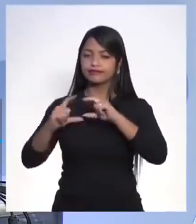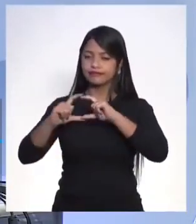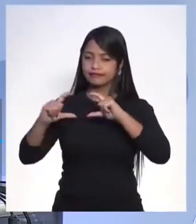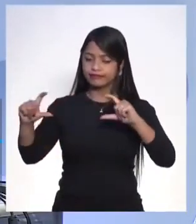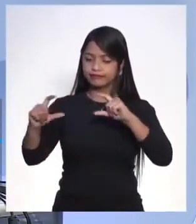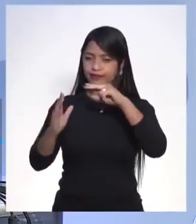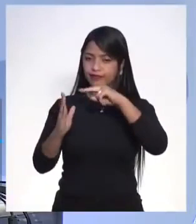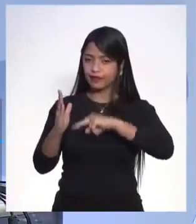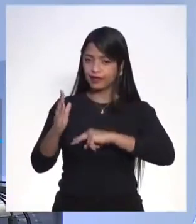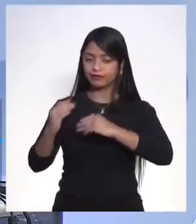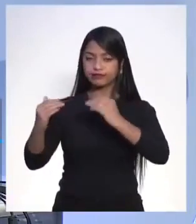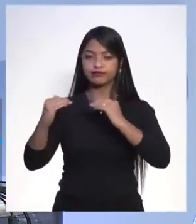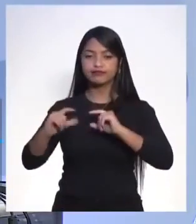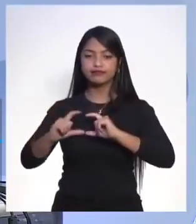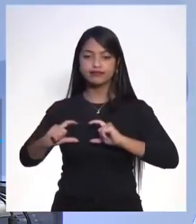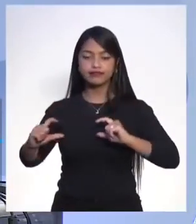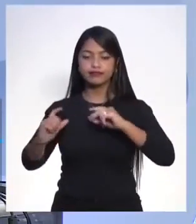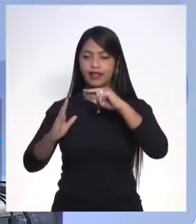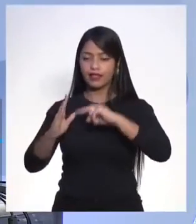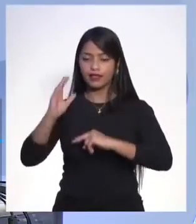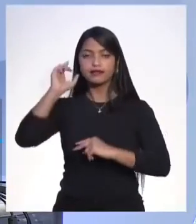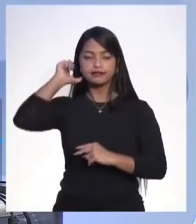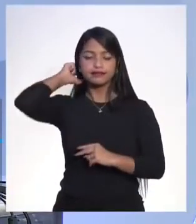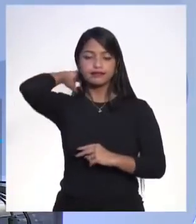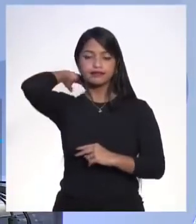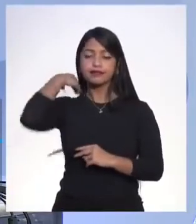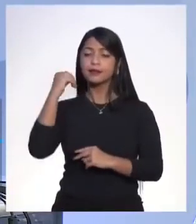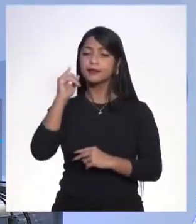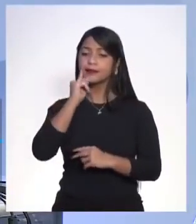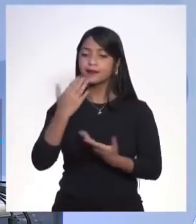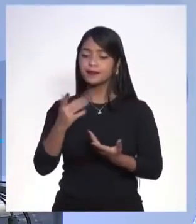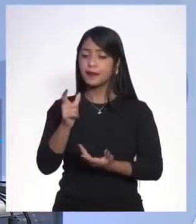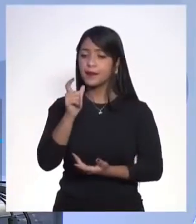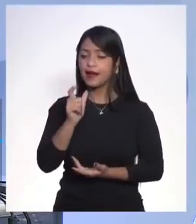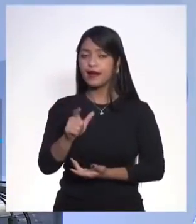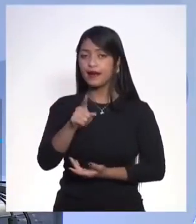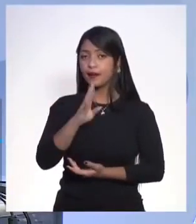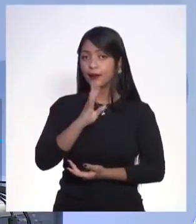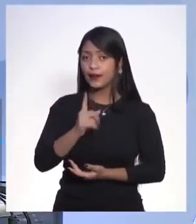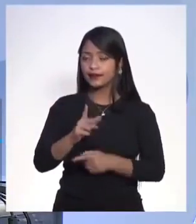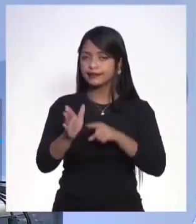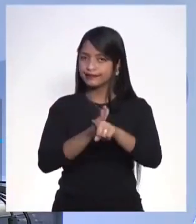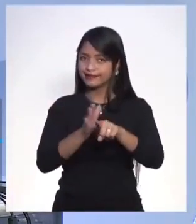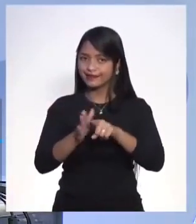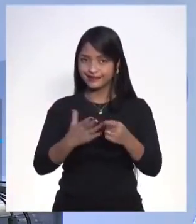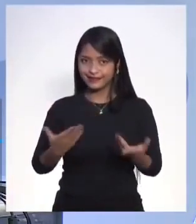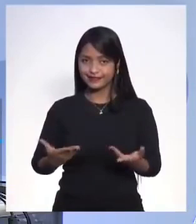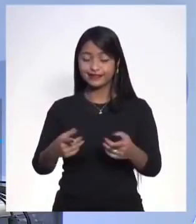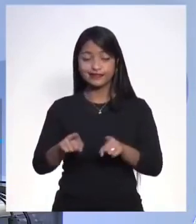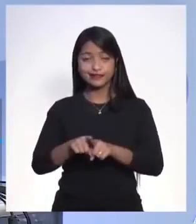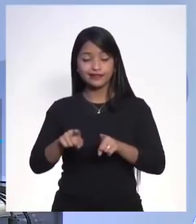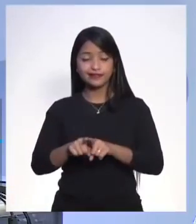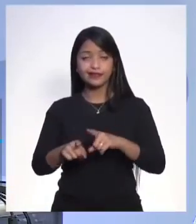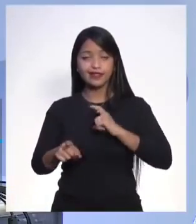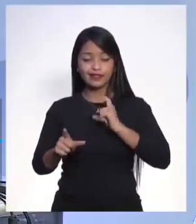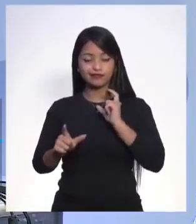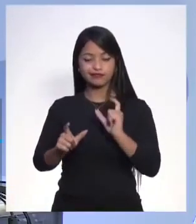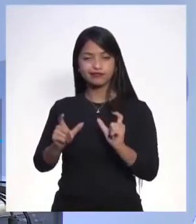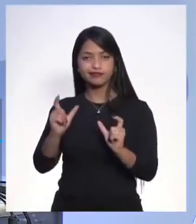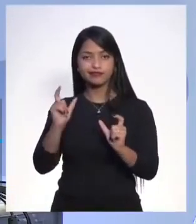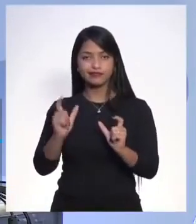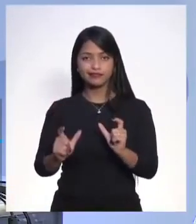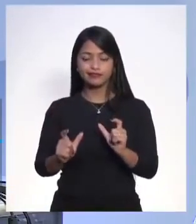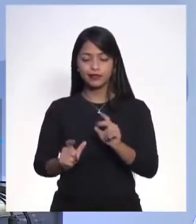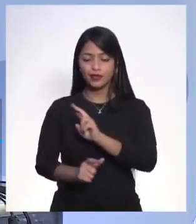parte, né? Quais palavras vocês, de repente, desconhecem? Também temos alguns termos aí, né? O que são os nomes